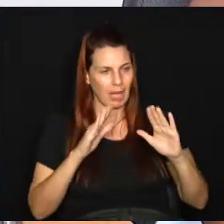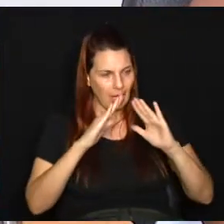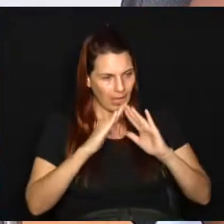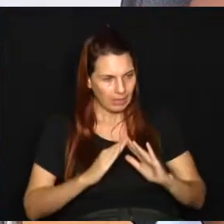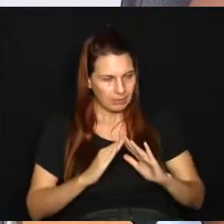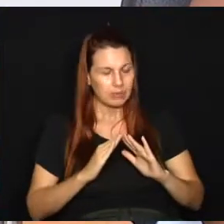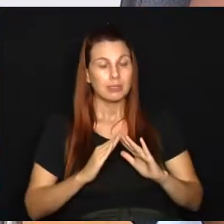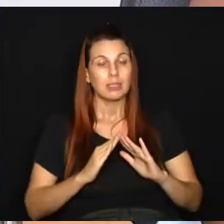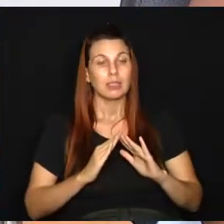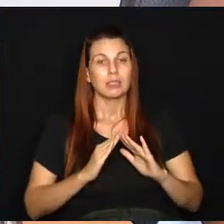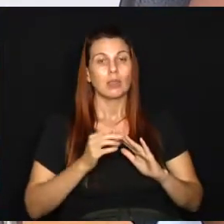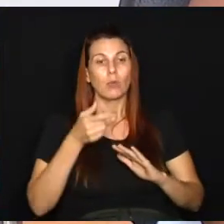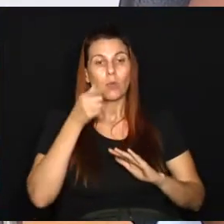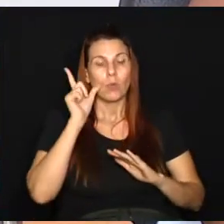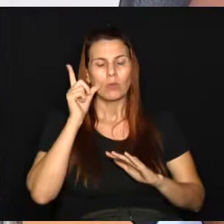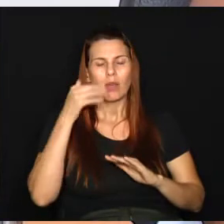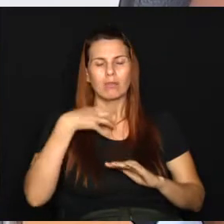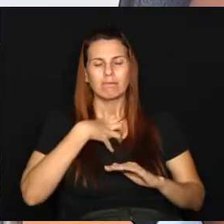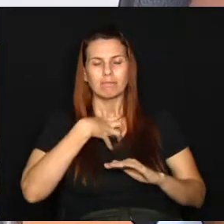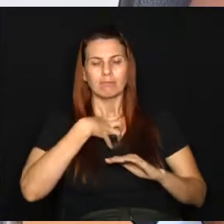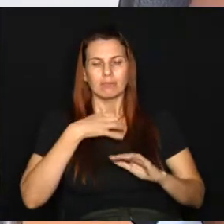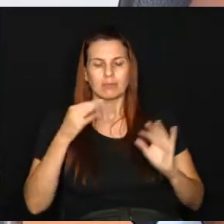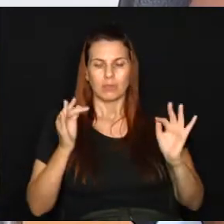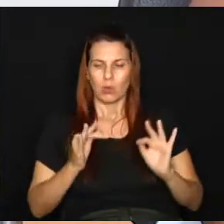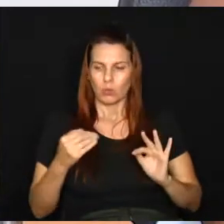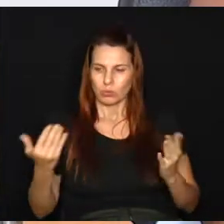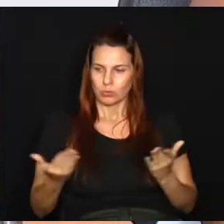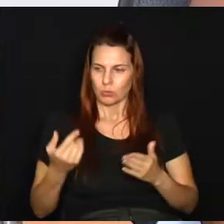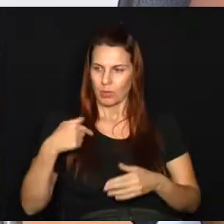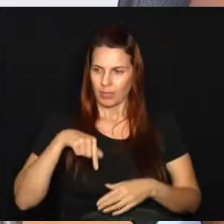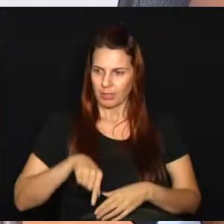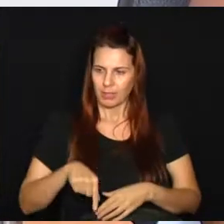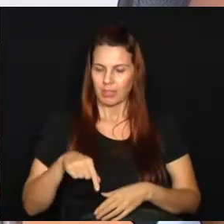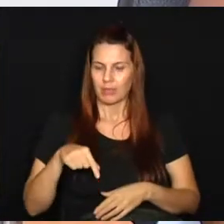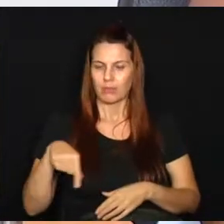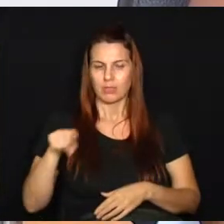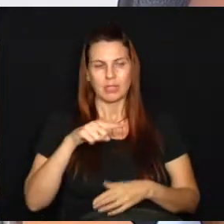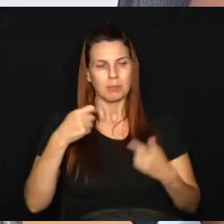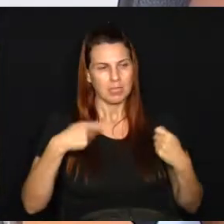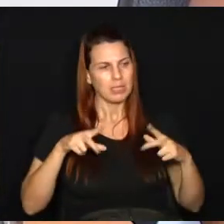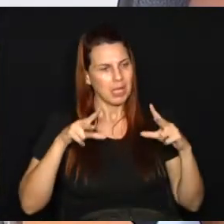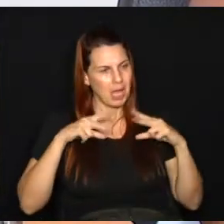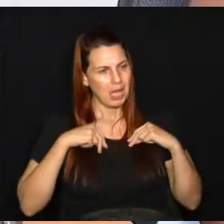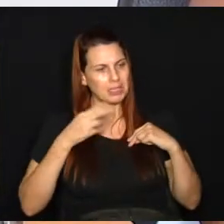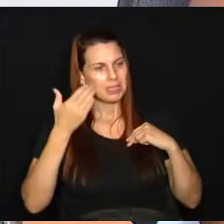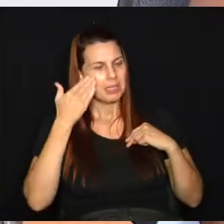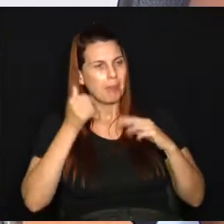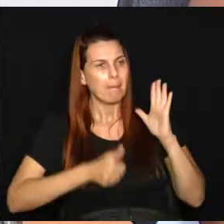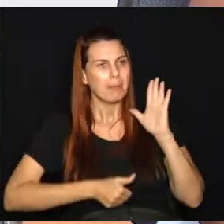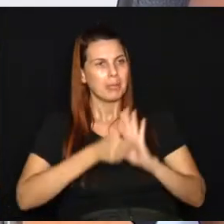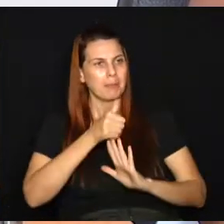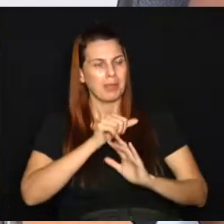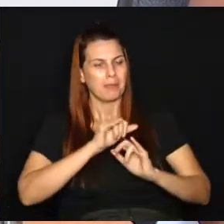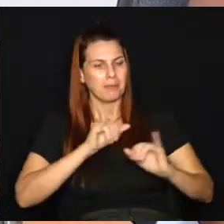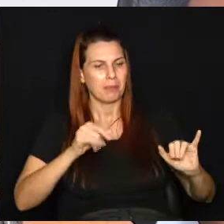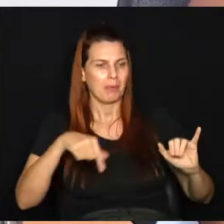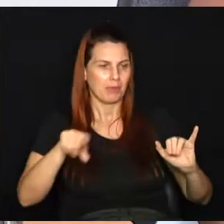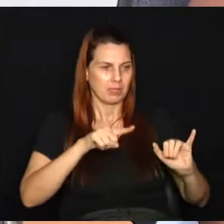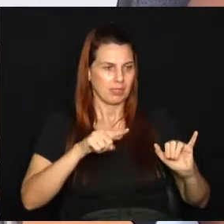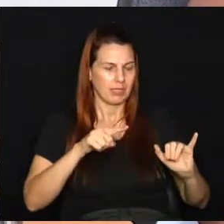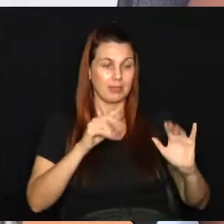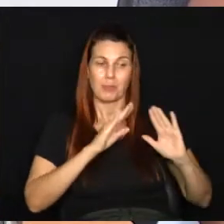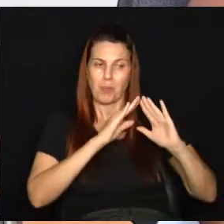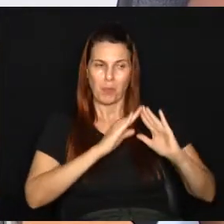Ontem eu ter recebido essa notícia e hoje estar aqui, eu acho que vocês merecem saber em primeira mão. Nem os moradores sabem disso ainda,